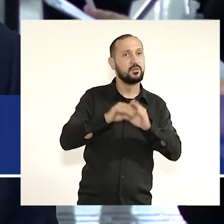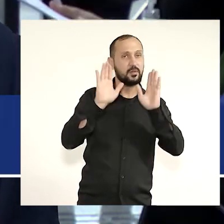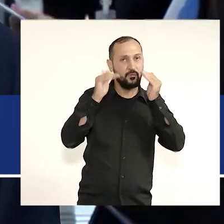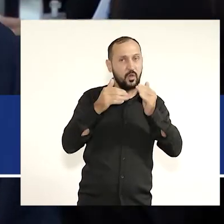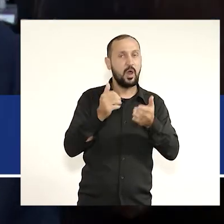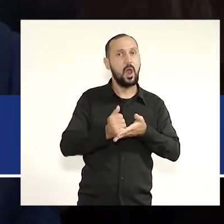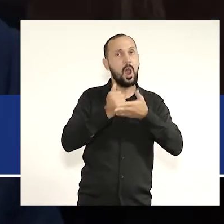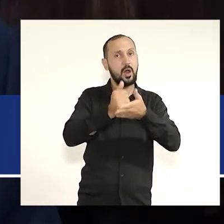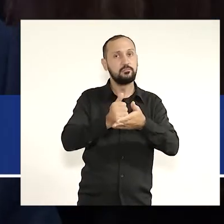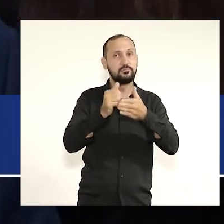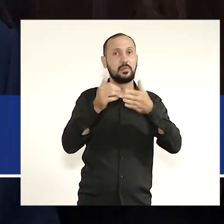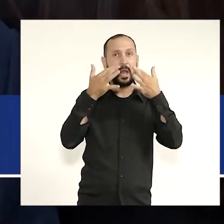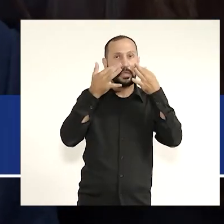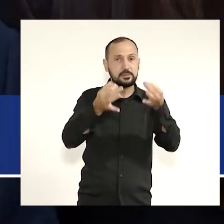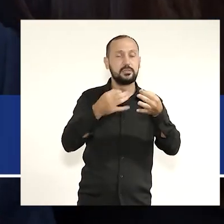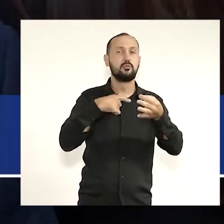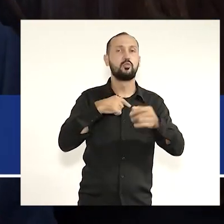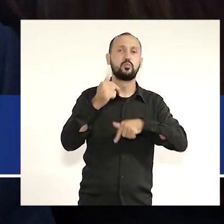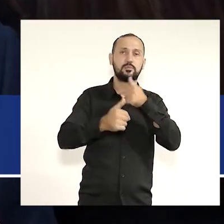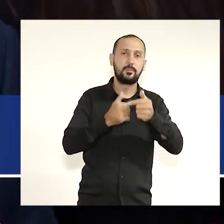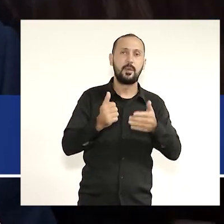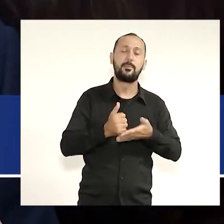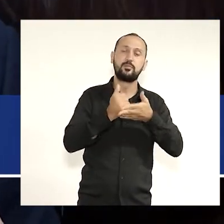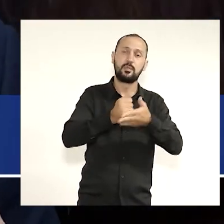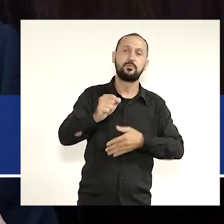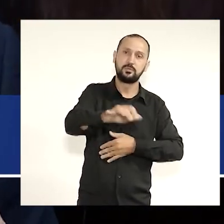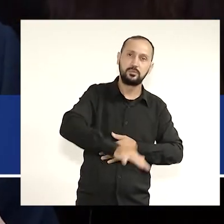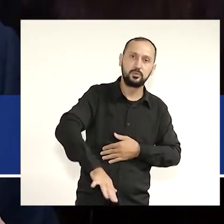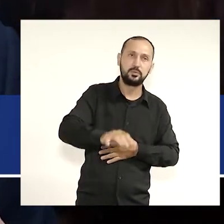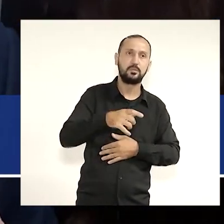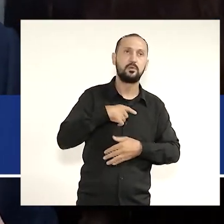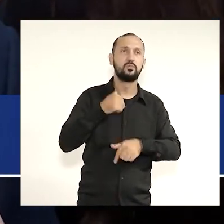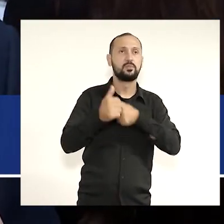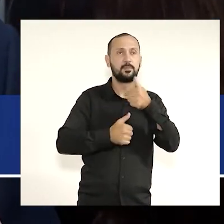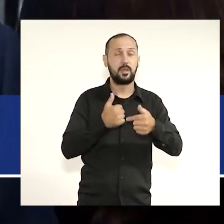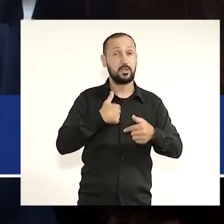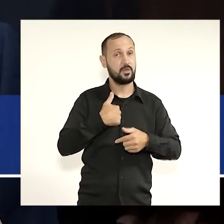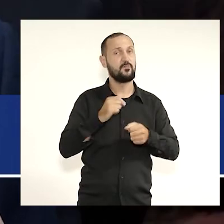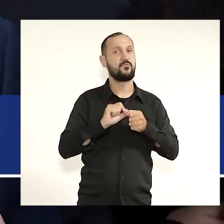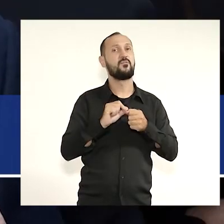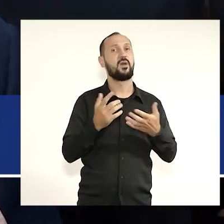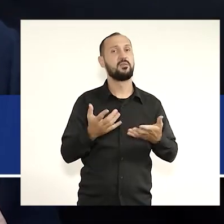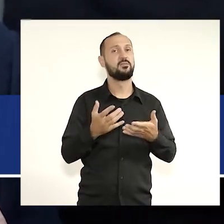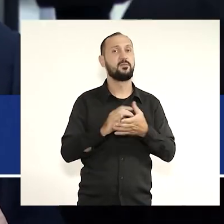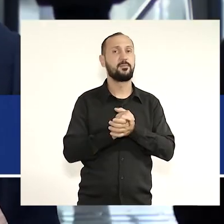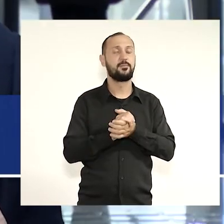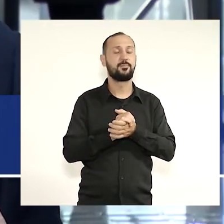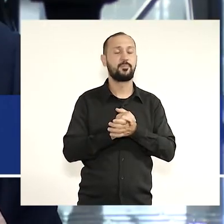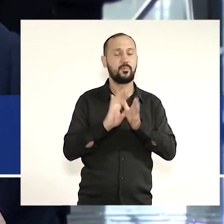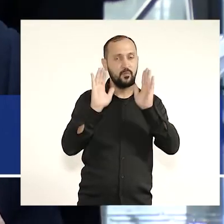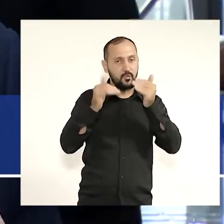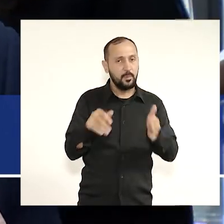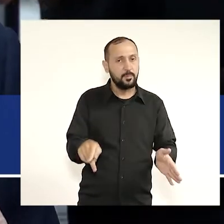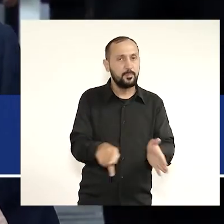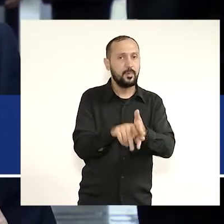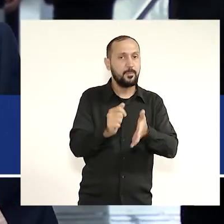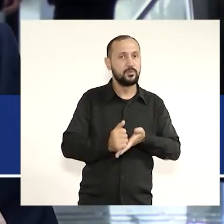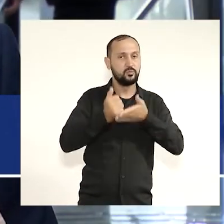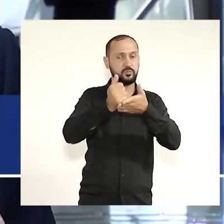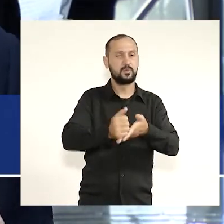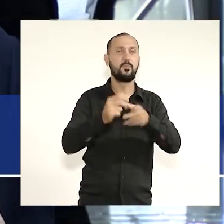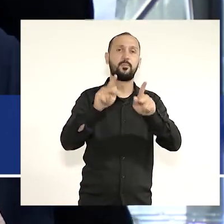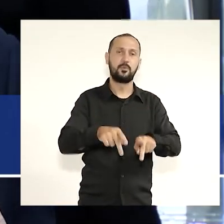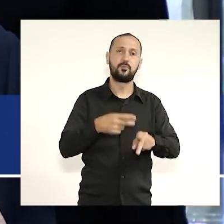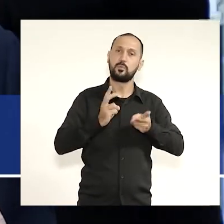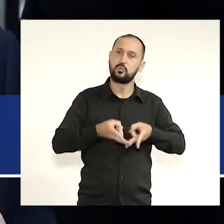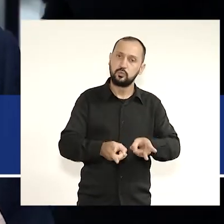estar focado, dando essa atenção, e eu tenho um trabalho muito voltado na assistência social, né, com os trabalhos que eu desenvolvo, que são trabalhos voltados para realmente atendimento da